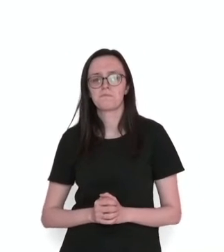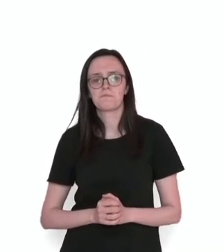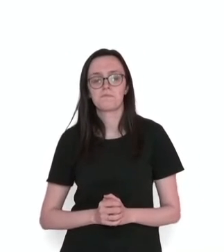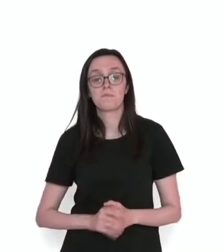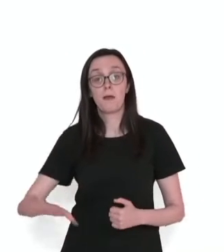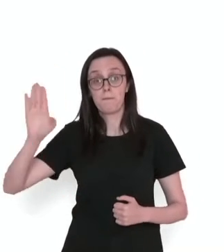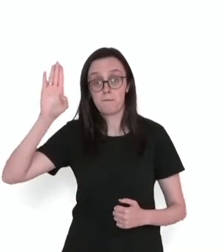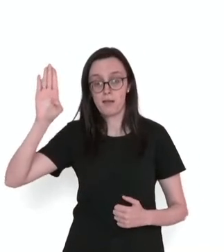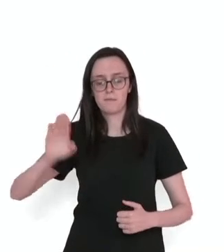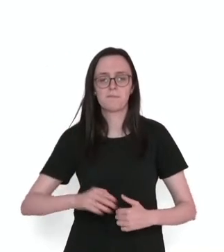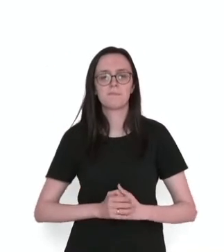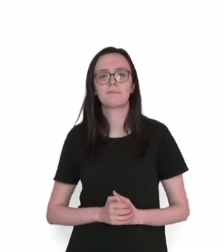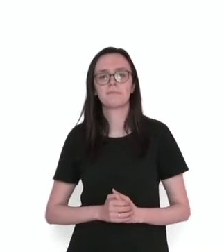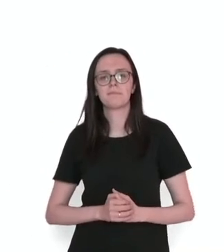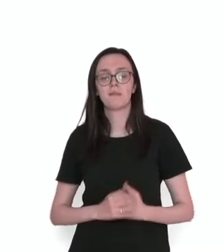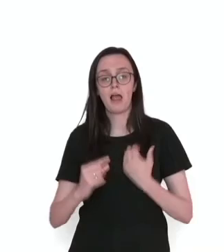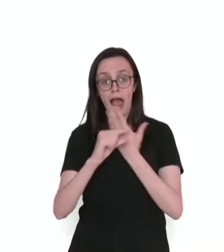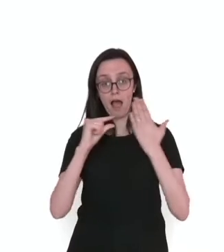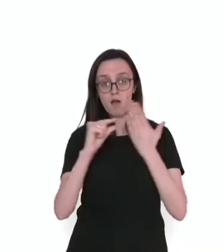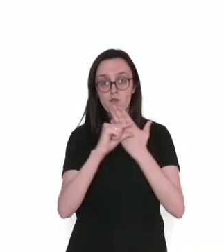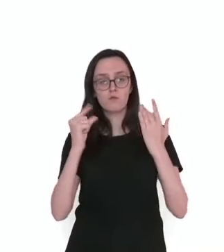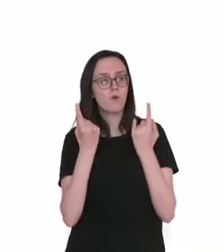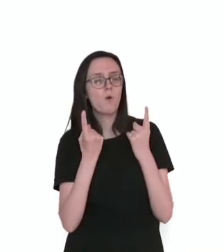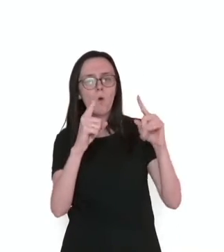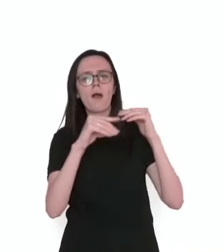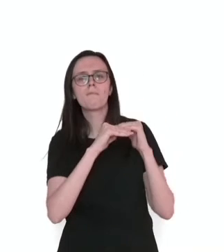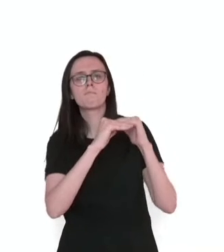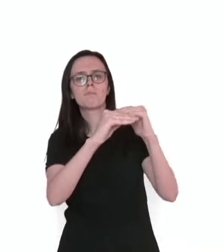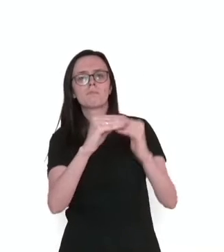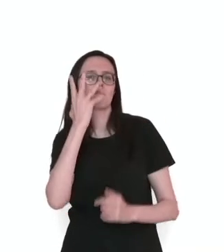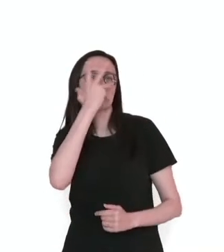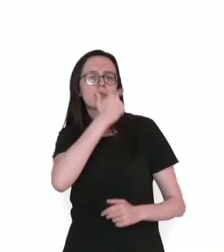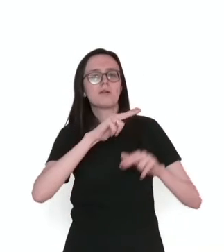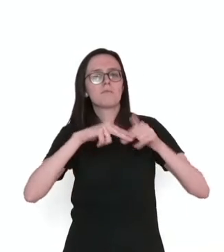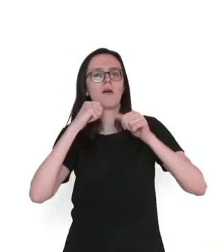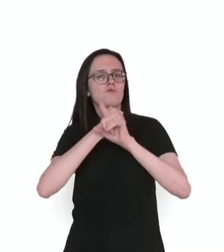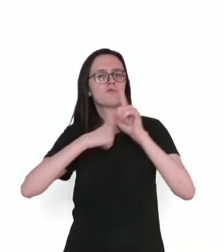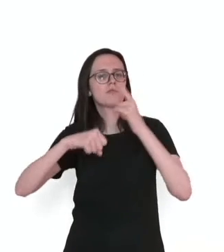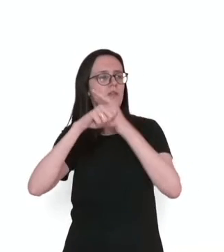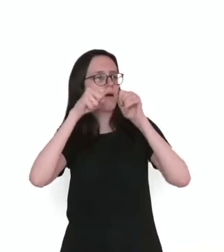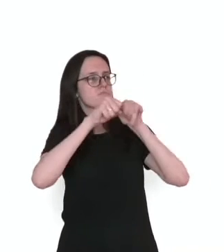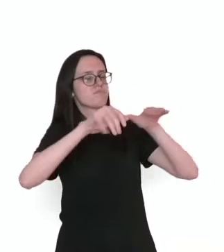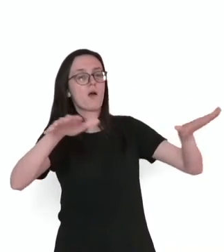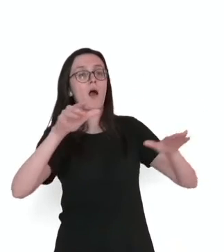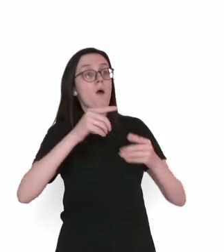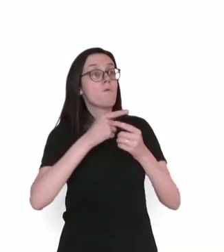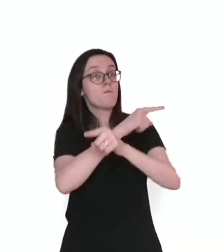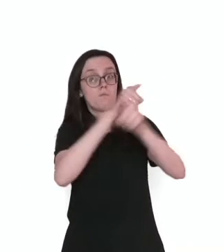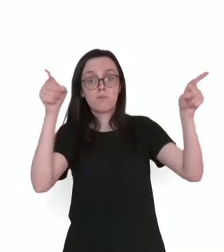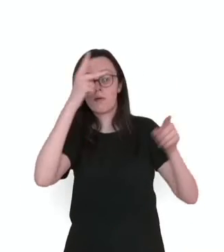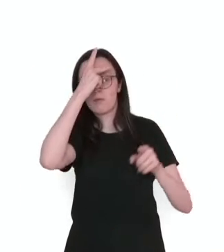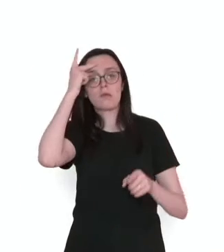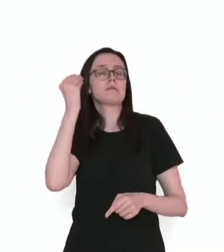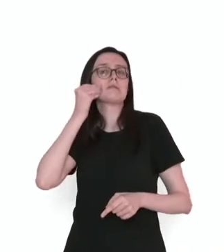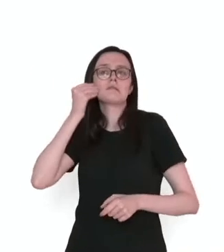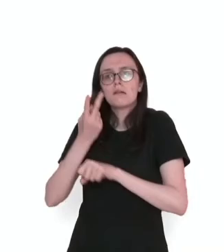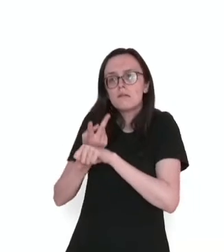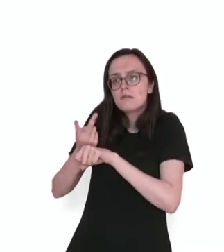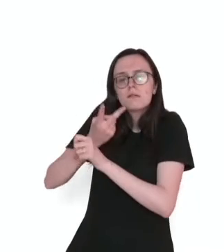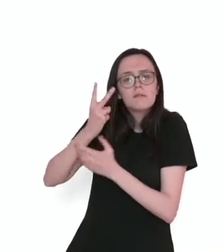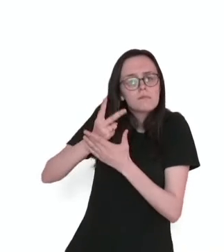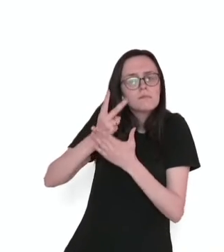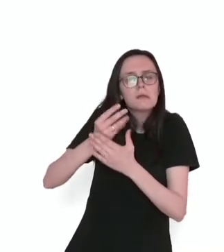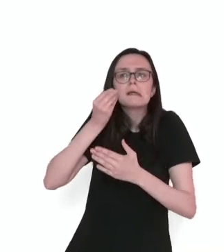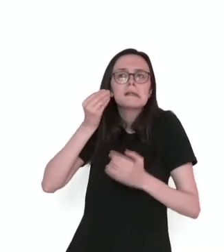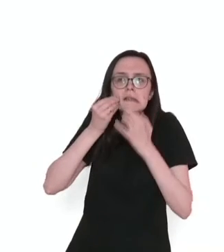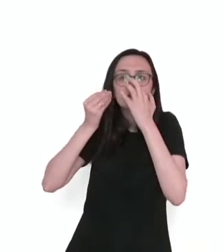Na letra B, o autor critica o padrão de beleza imposto pela sociedade, que faz com que muitas pessoas busquem